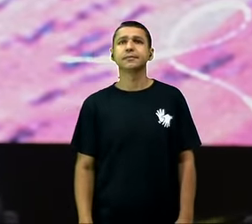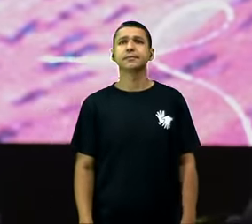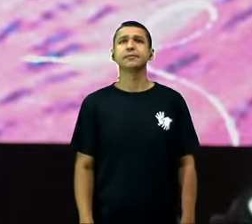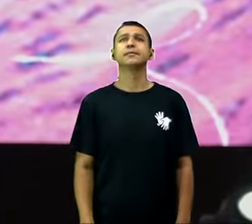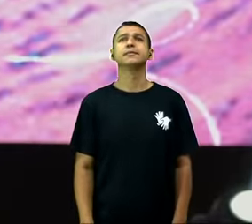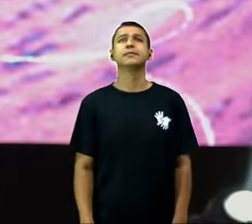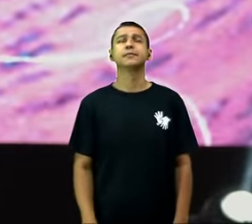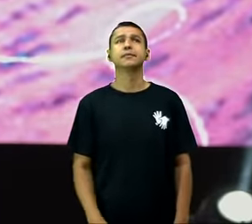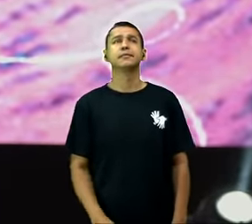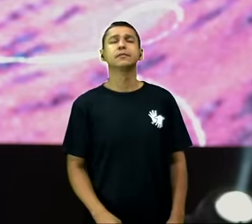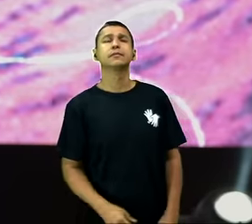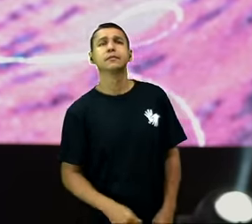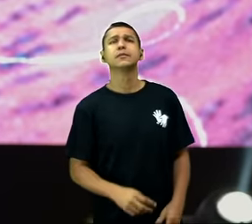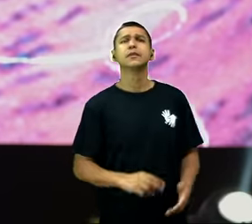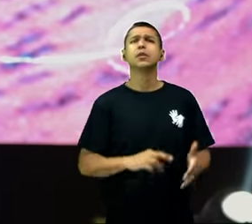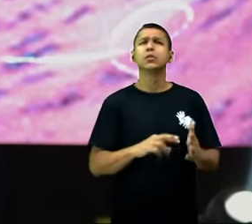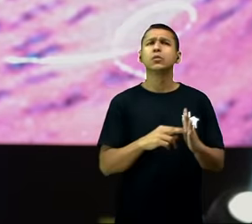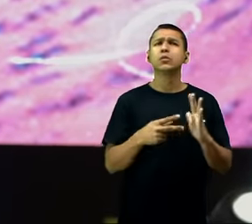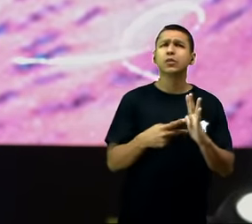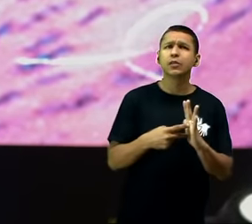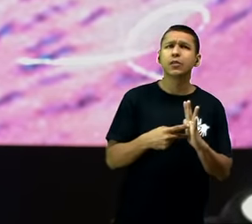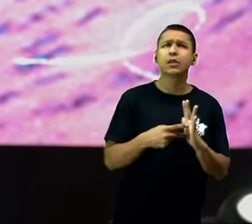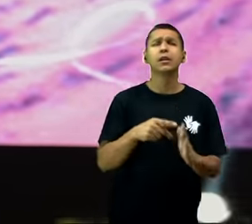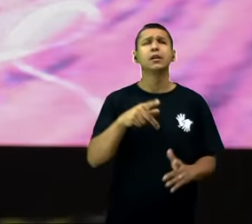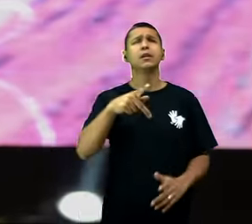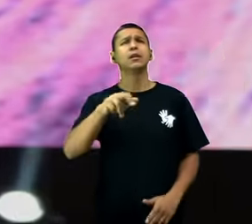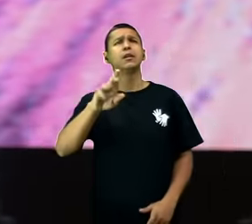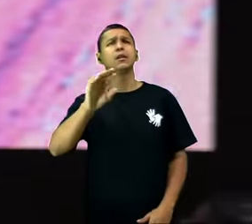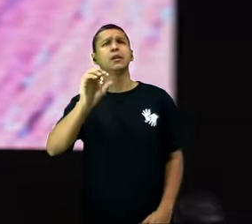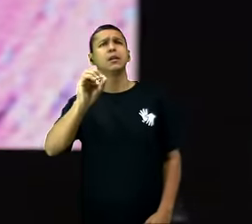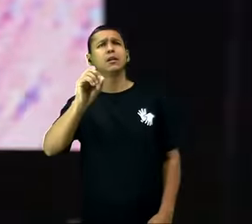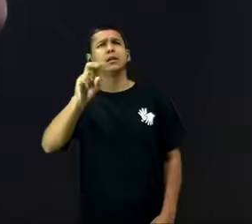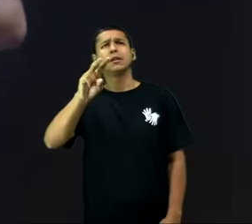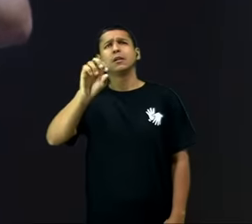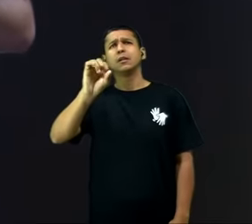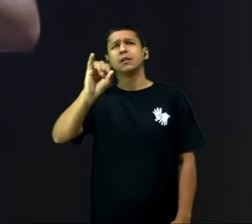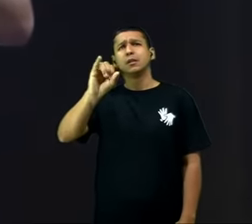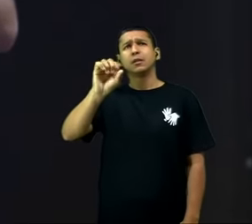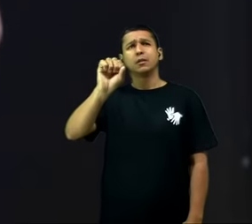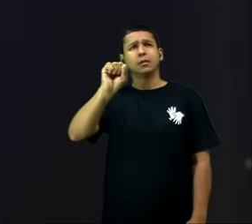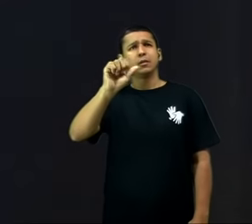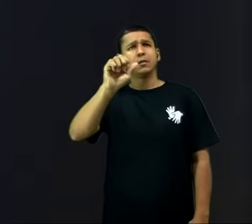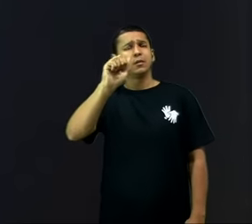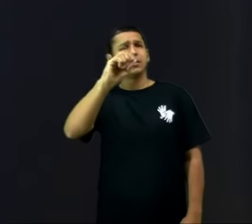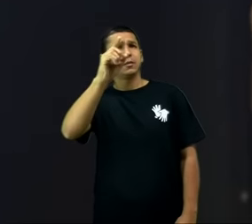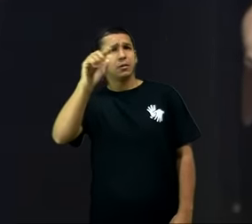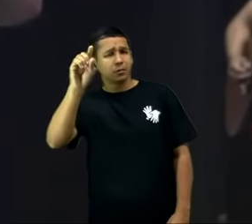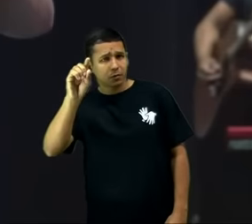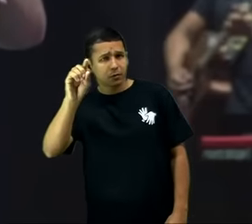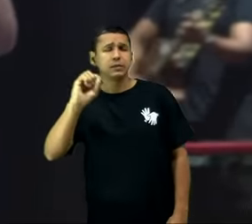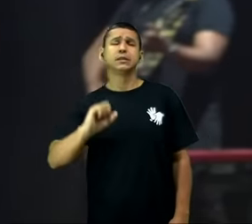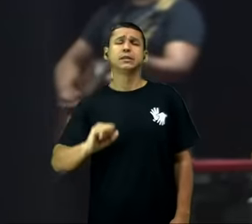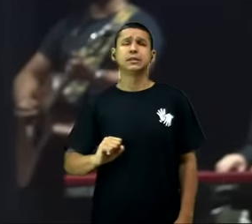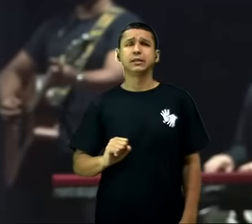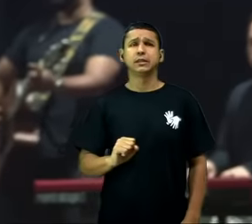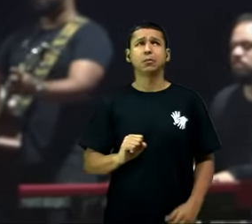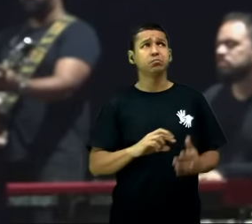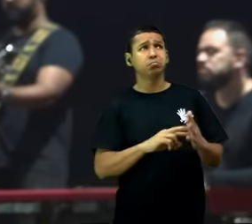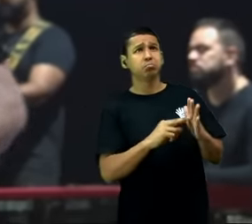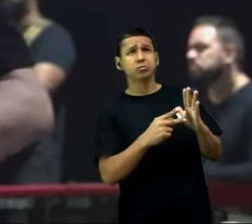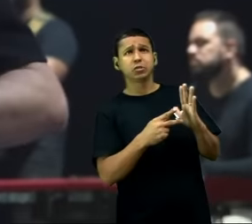Sabe o que significa provisão? A gente tem ideia de que provisão é uma coisa que Deus dá pra gente rápida, porque a gente está passando